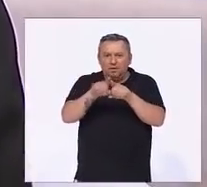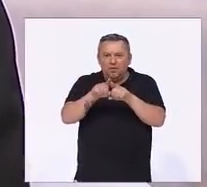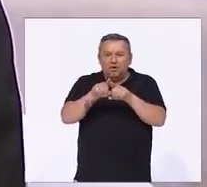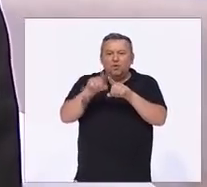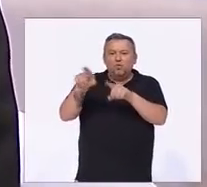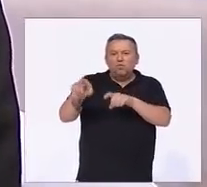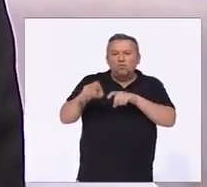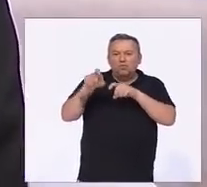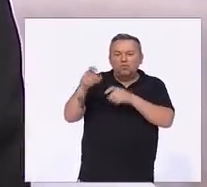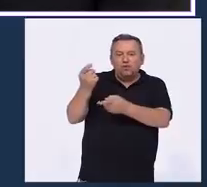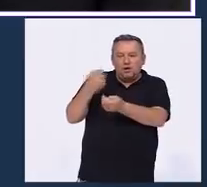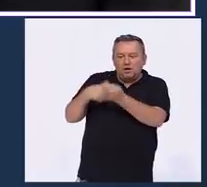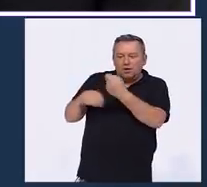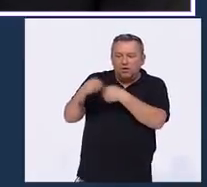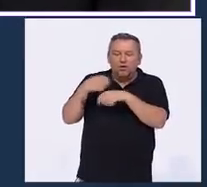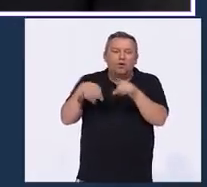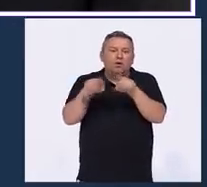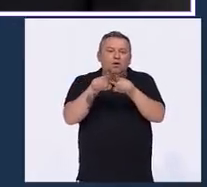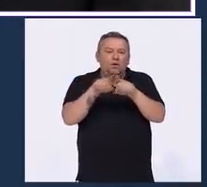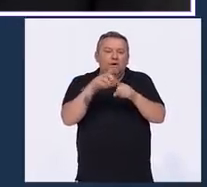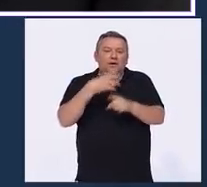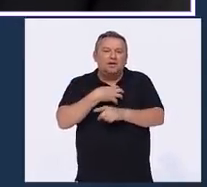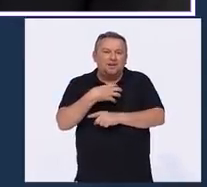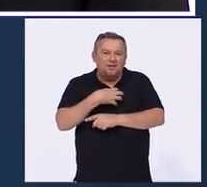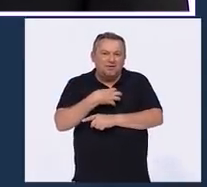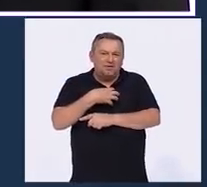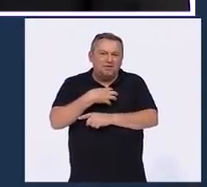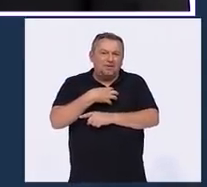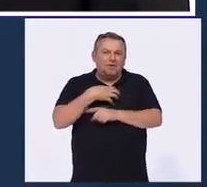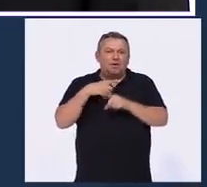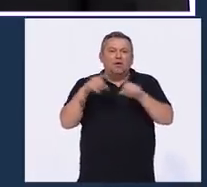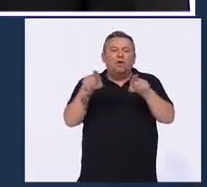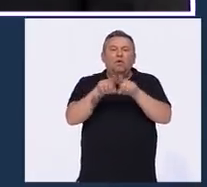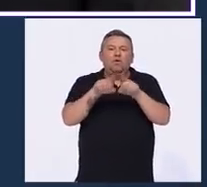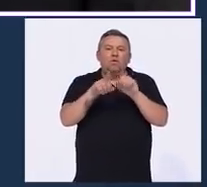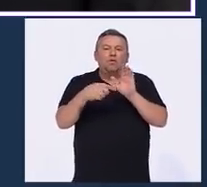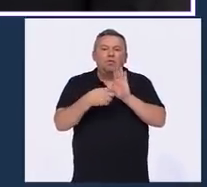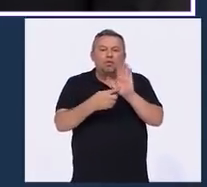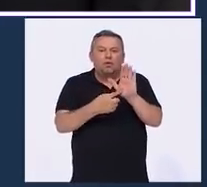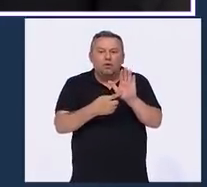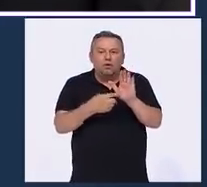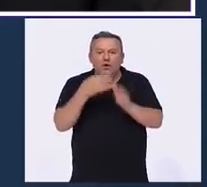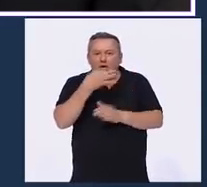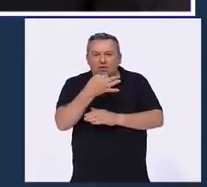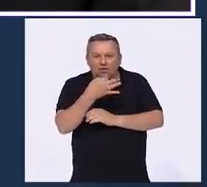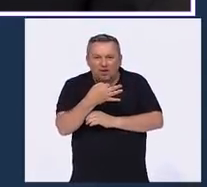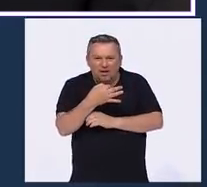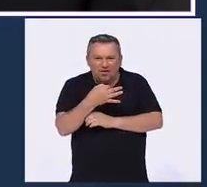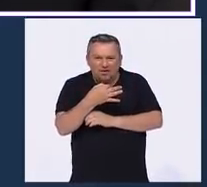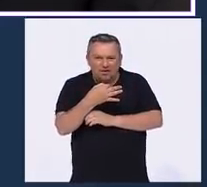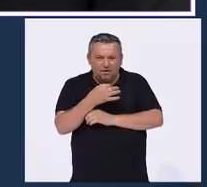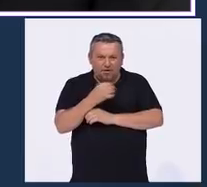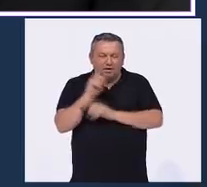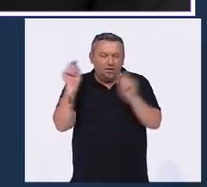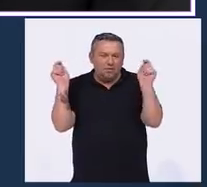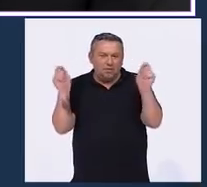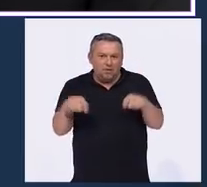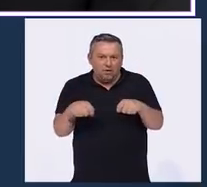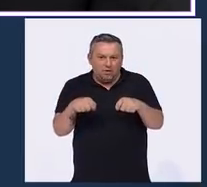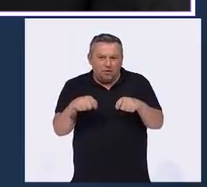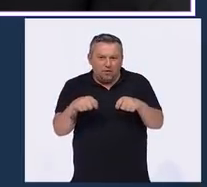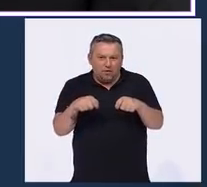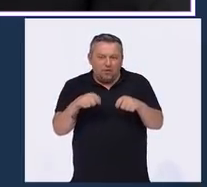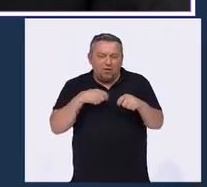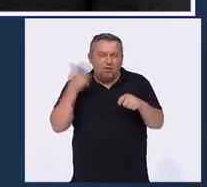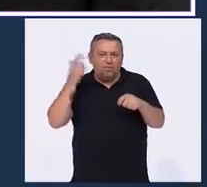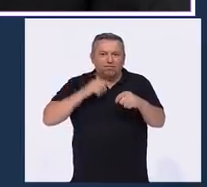agronegócio, atua muito nesse sentido, na sua atuação como parlamentar. A senhora acha que é possível ainda